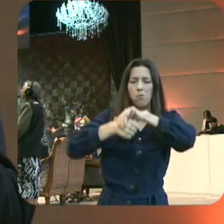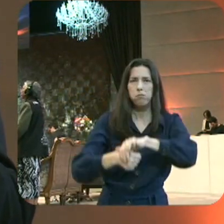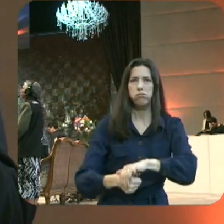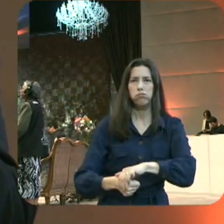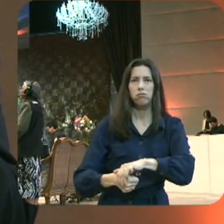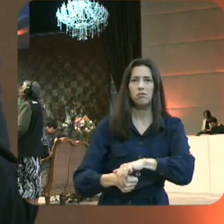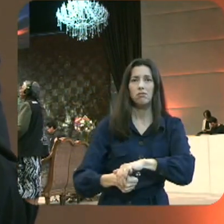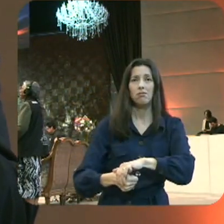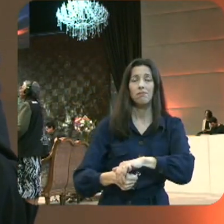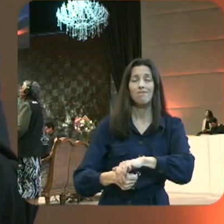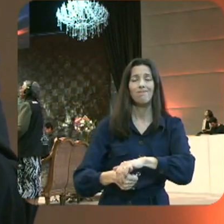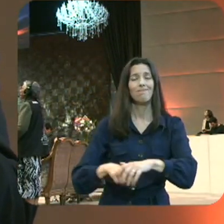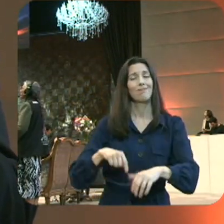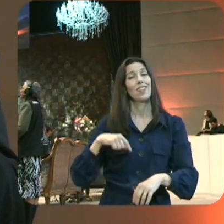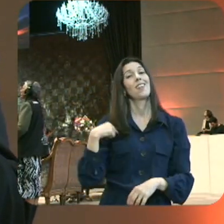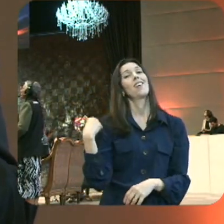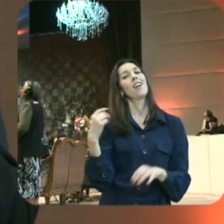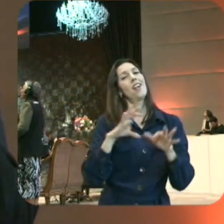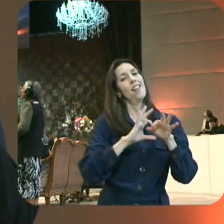nossa vida,